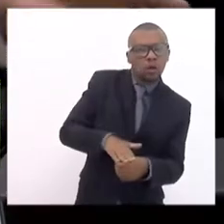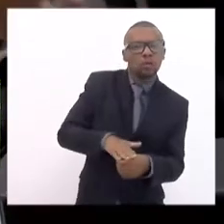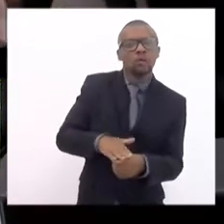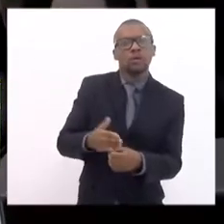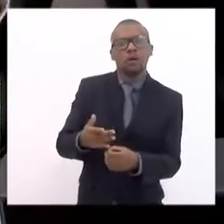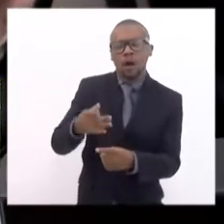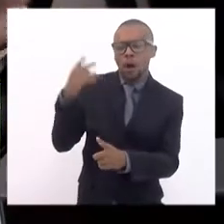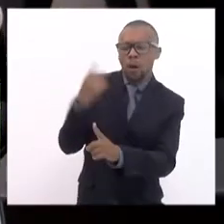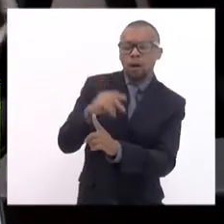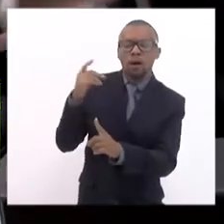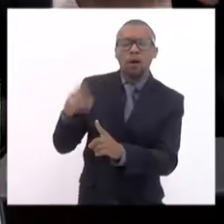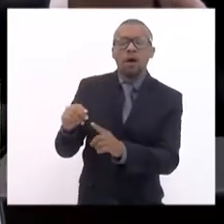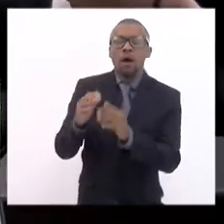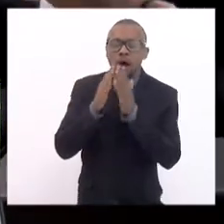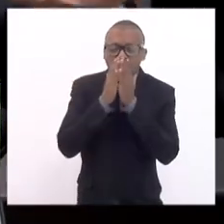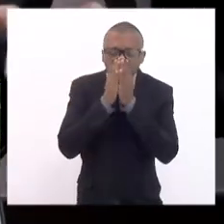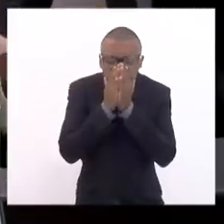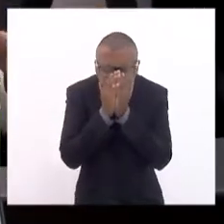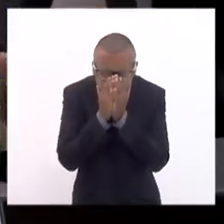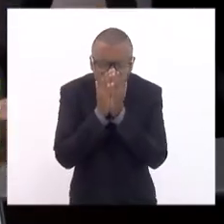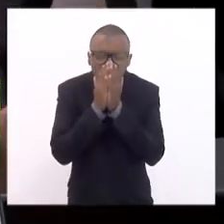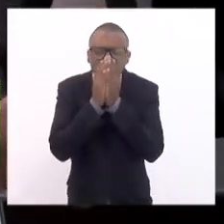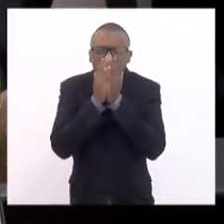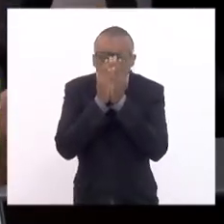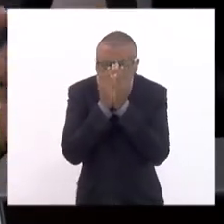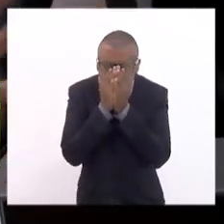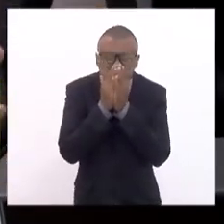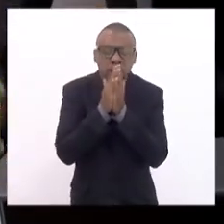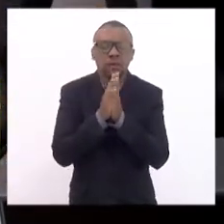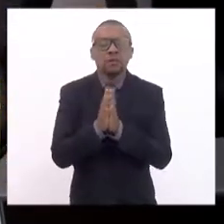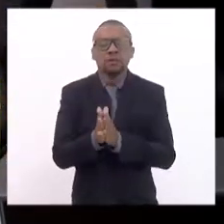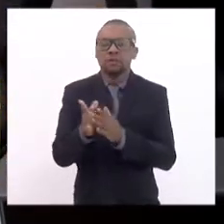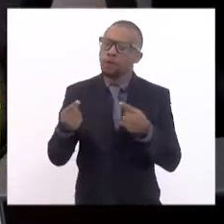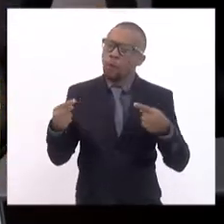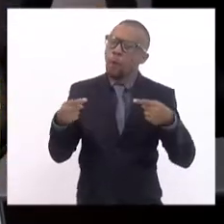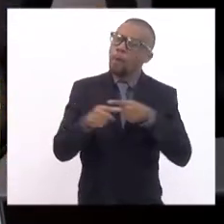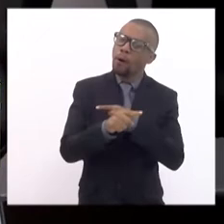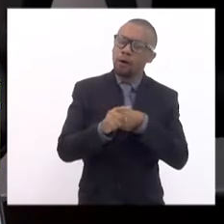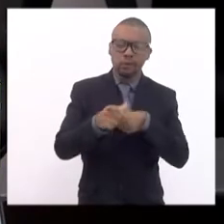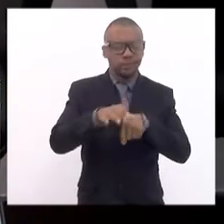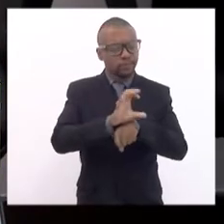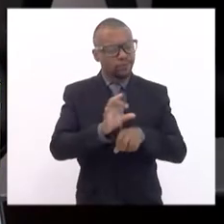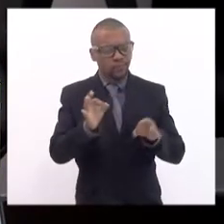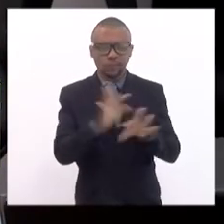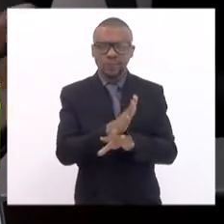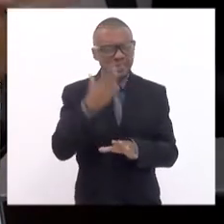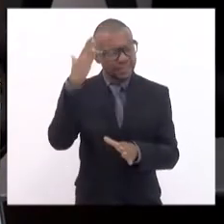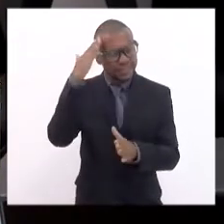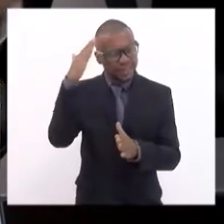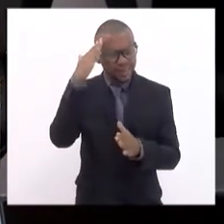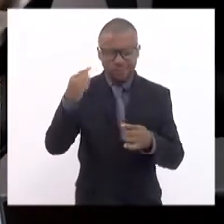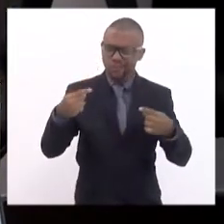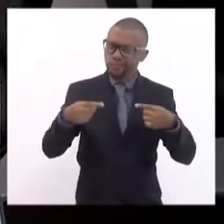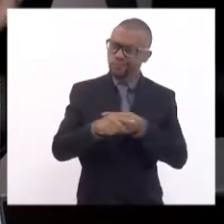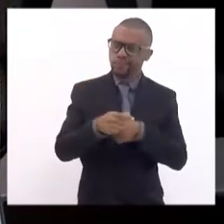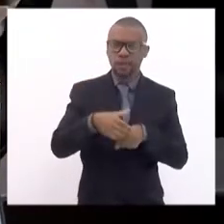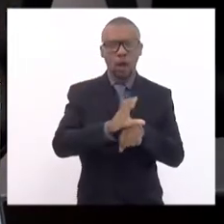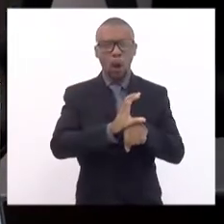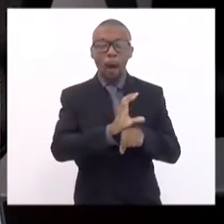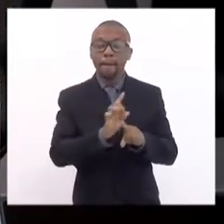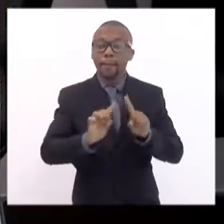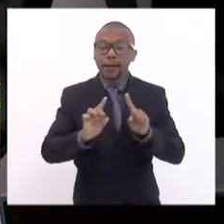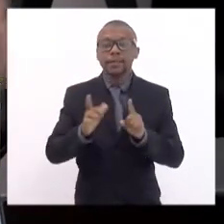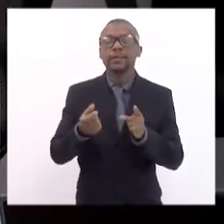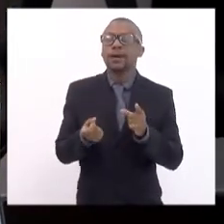são inconstitucionalidades absolutas, né? Nós não poderíamos cumprir. Mas, salvo essas